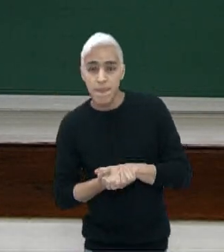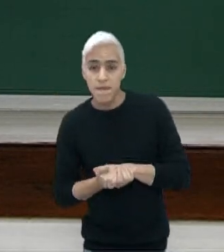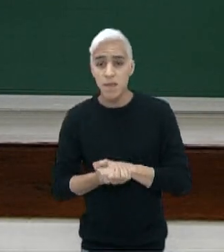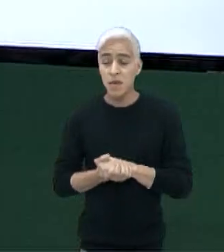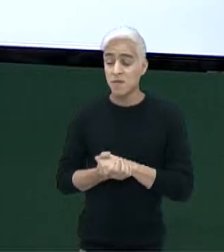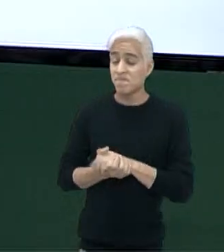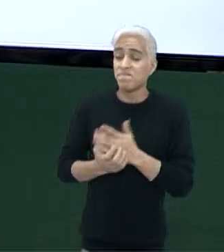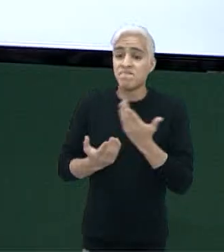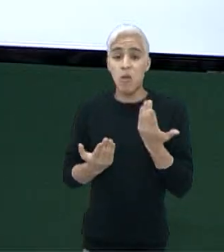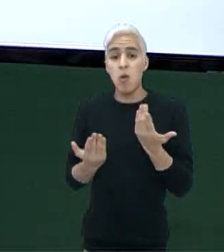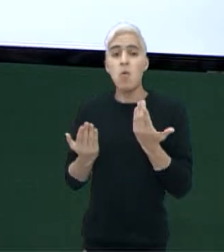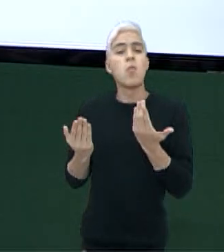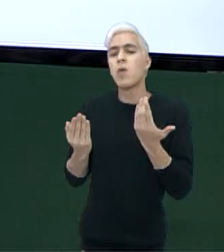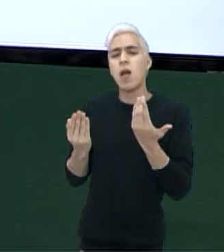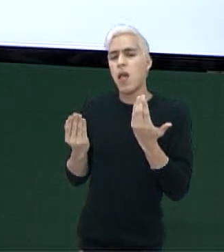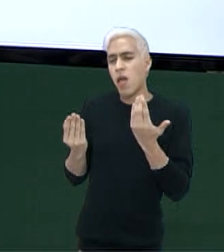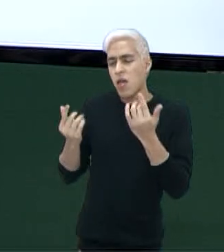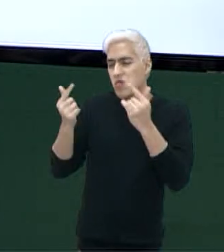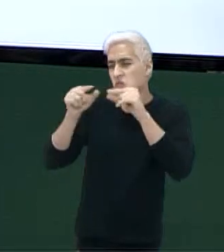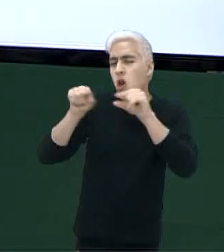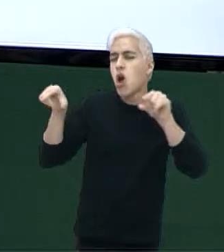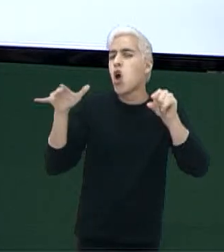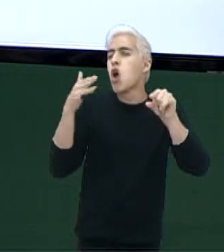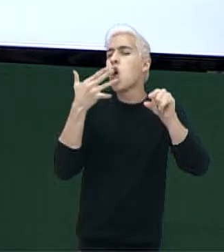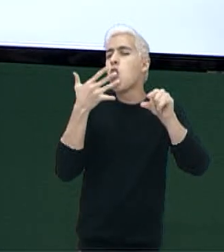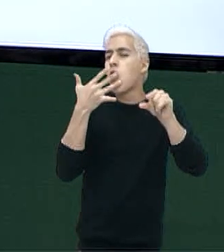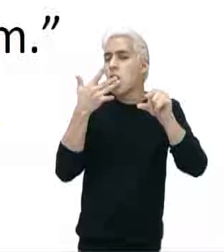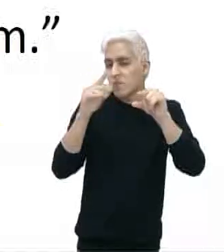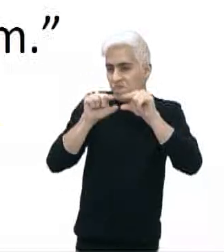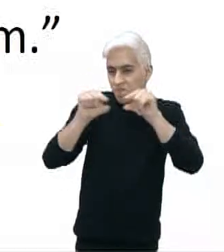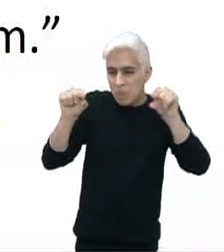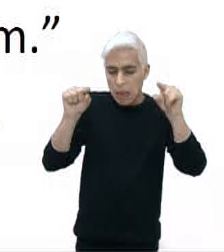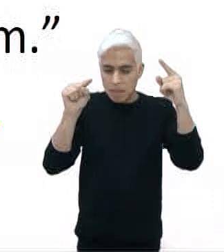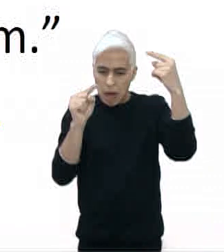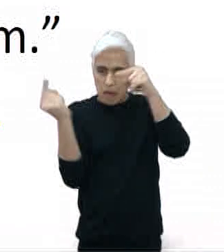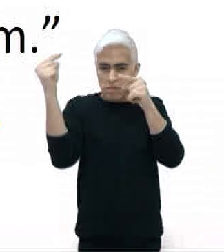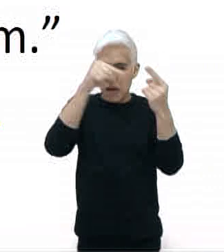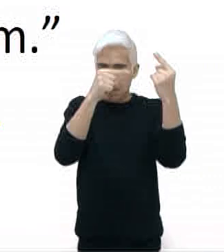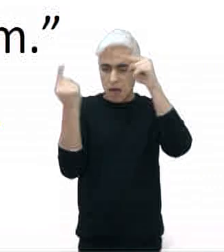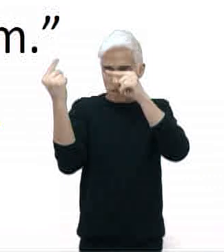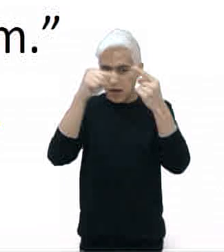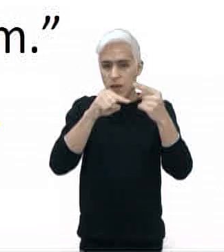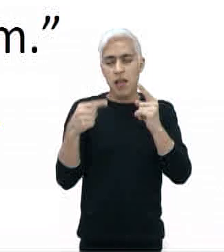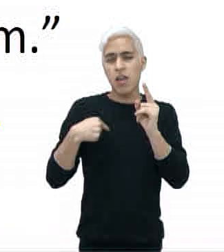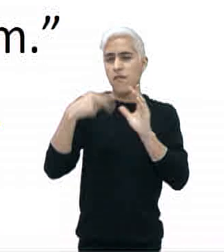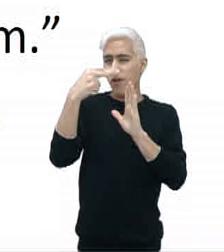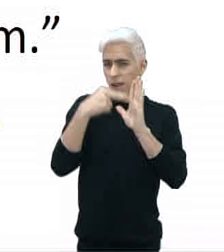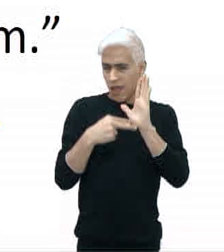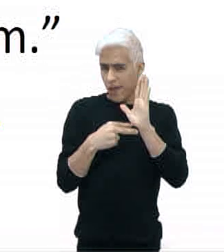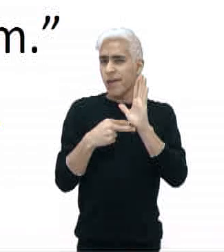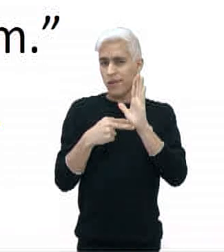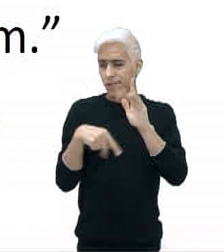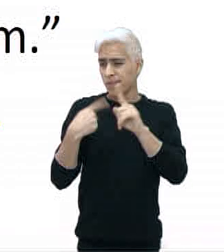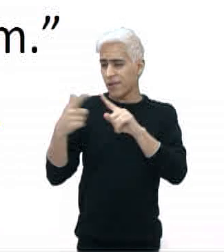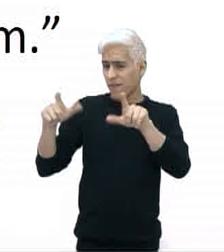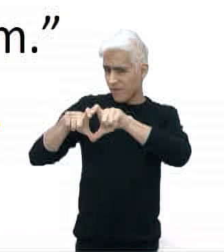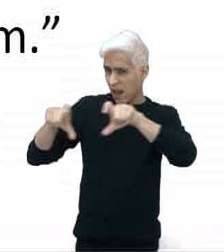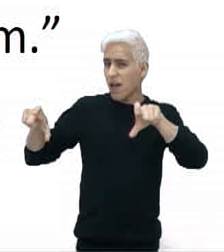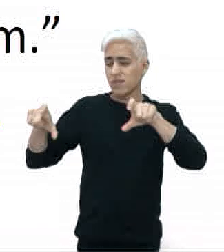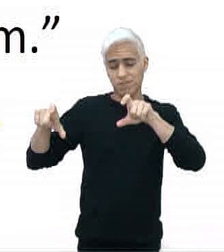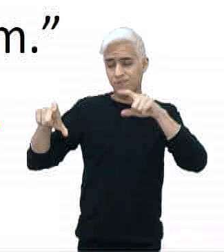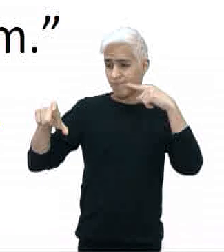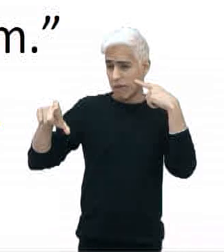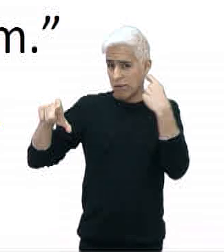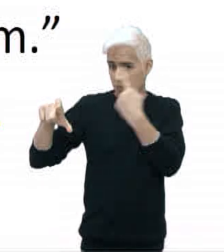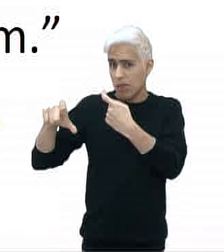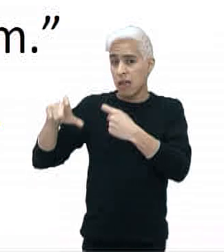destacou assim, ó. Eu destaquei assim com cores, tá bom? Olha lá. Bons, então eu vou ler tudo, porque essa é uma frase